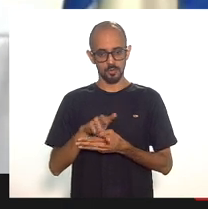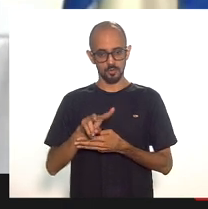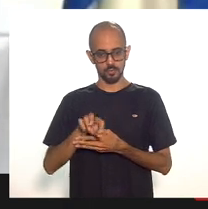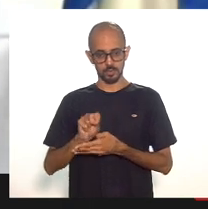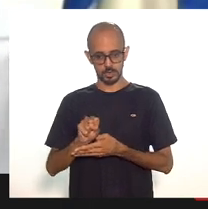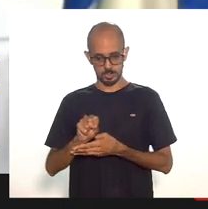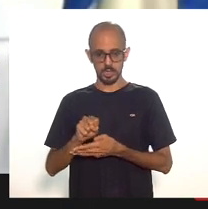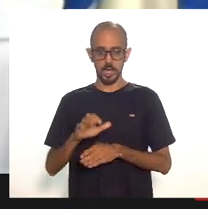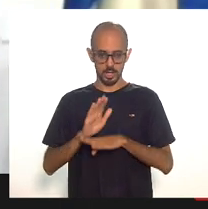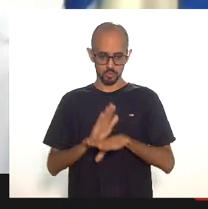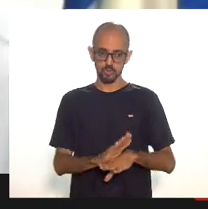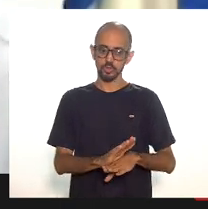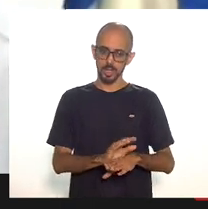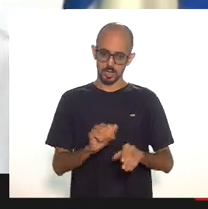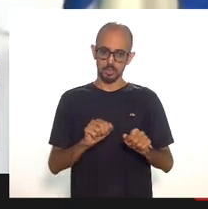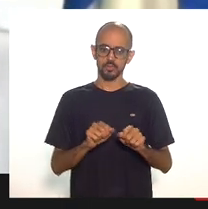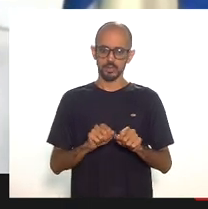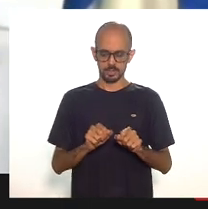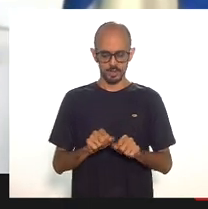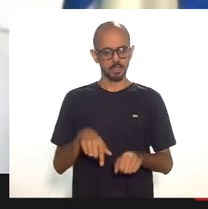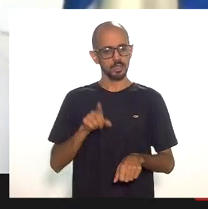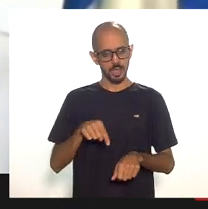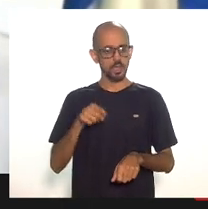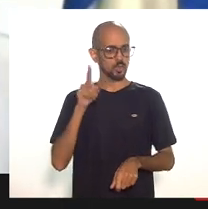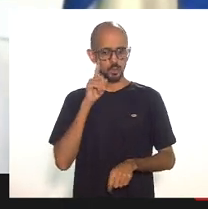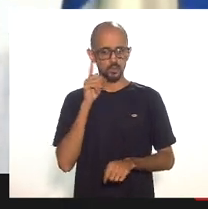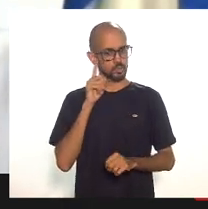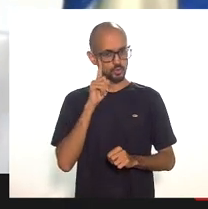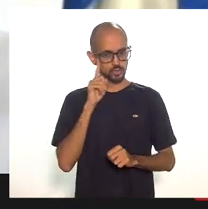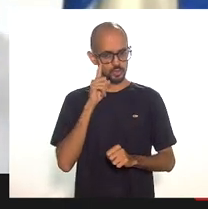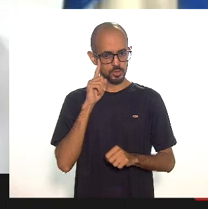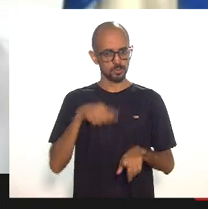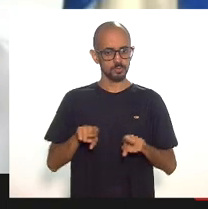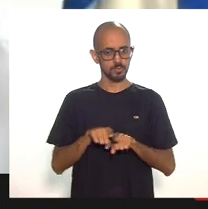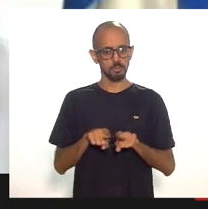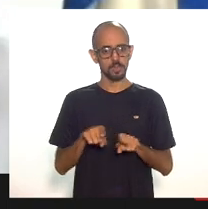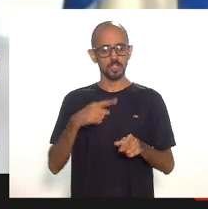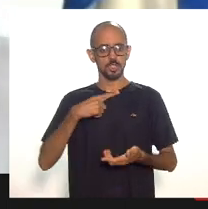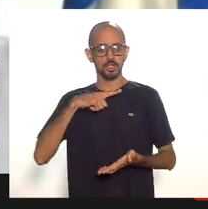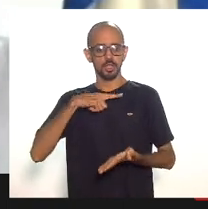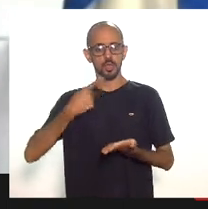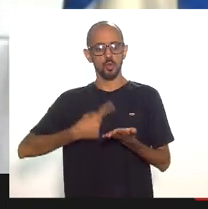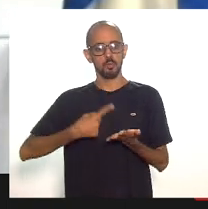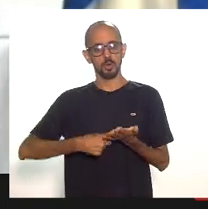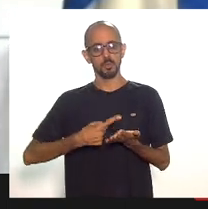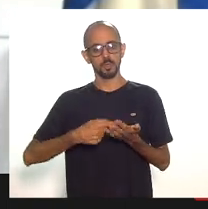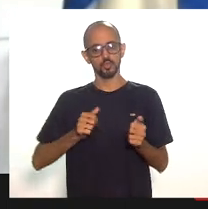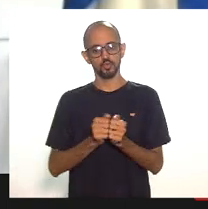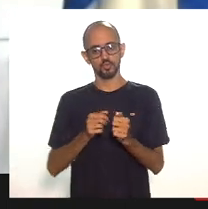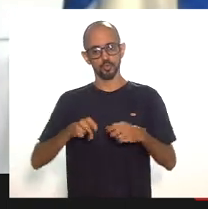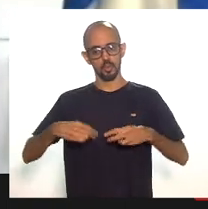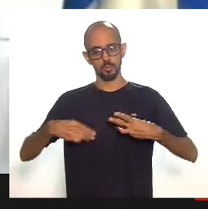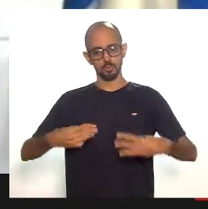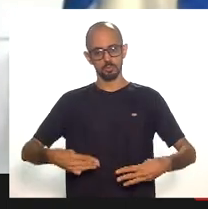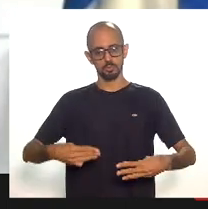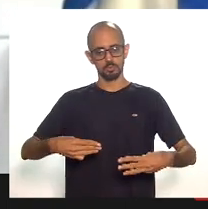essa logística, ela tem que ser constante. Também a gente tem um compromisso aí do Ministério, o ministro Quiroga já